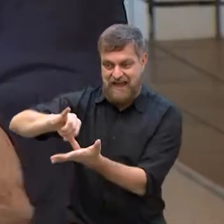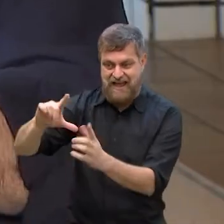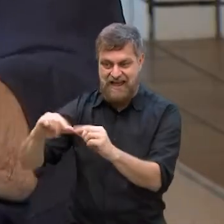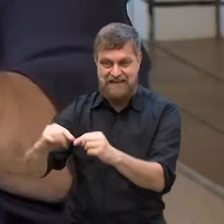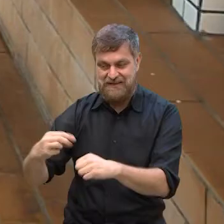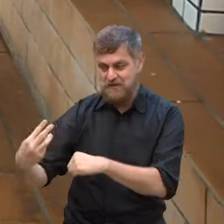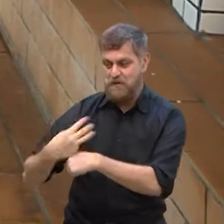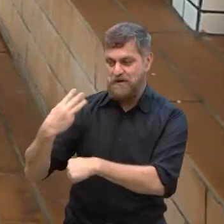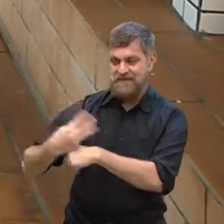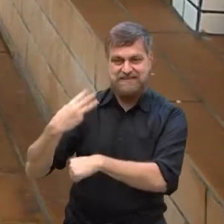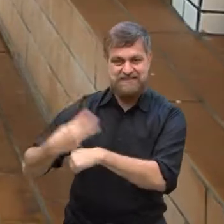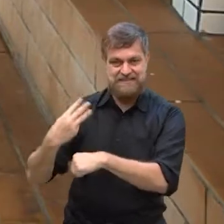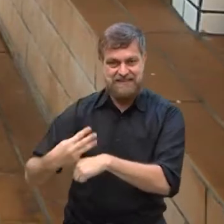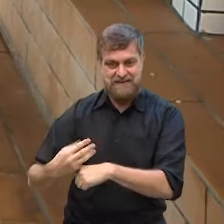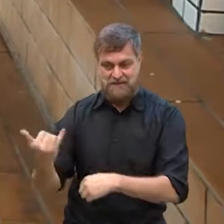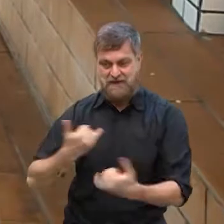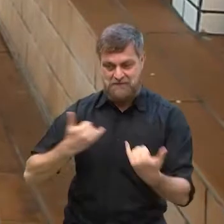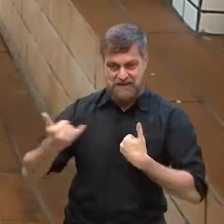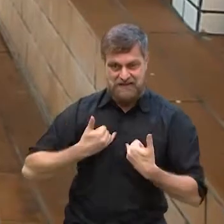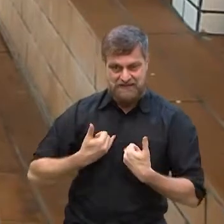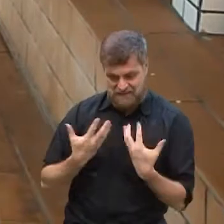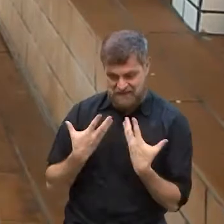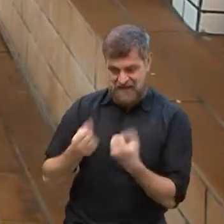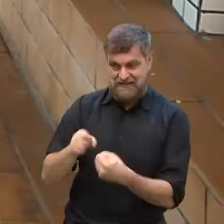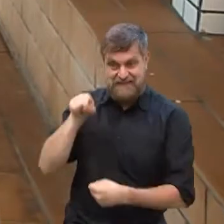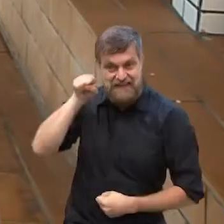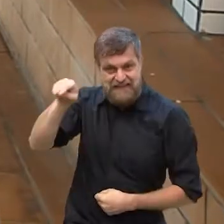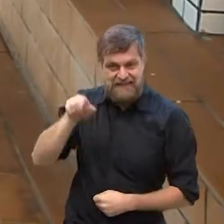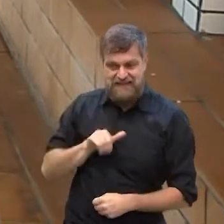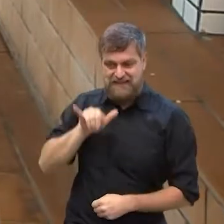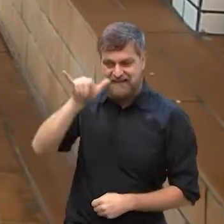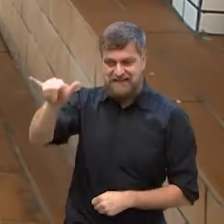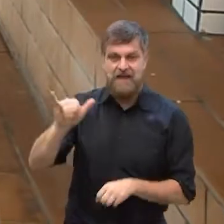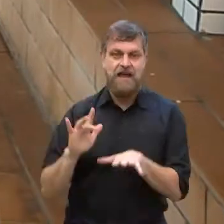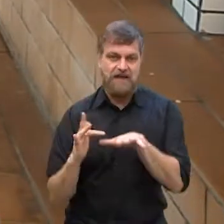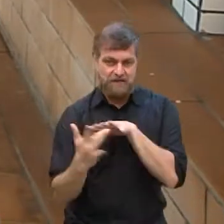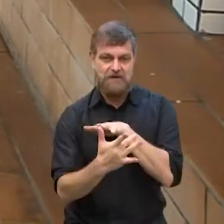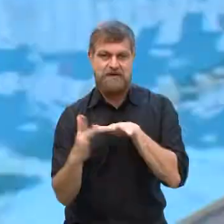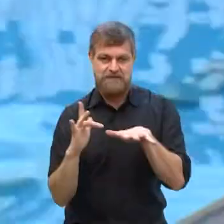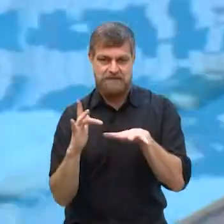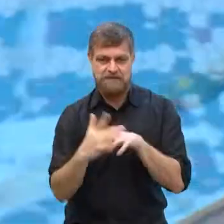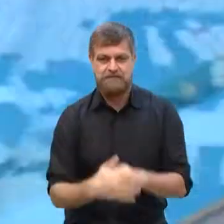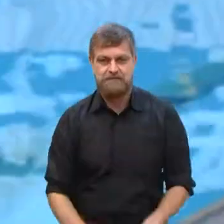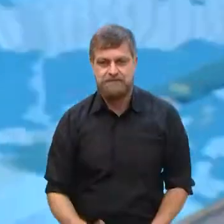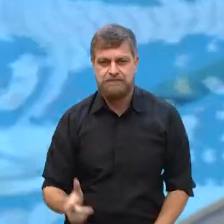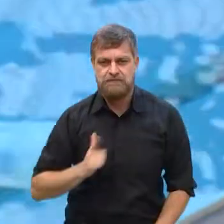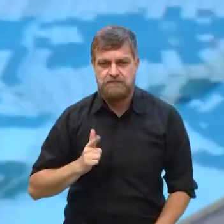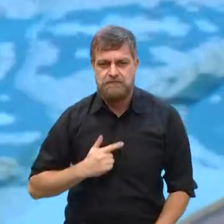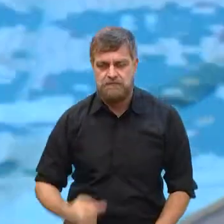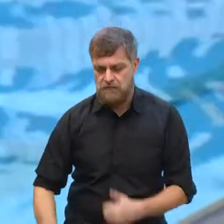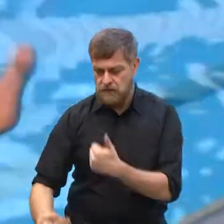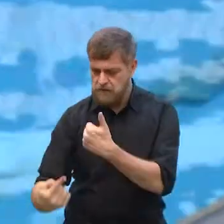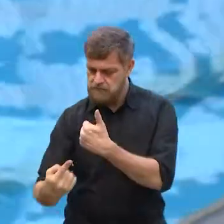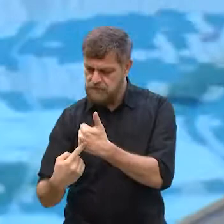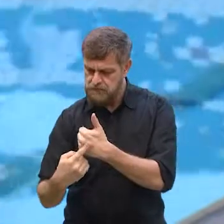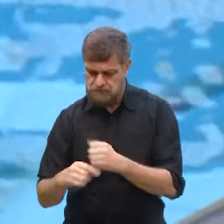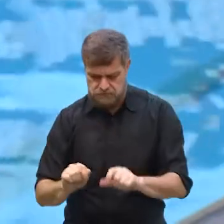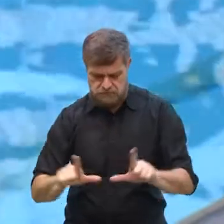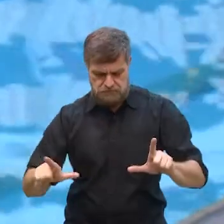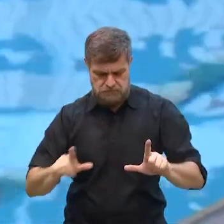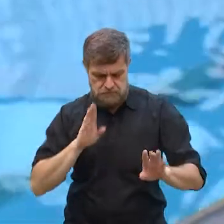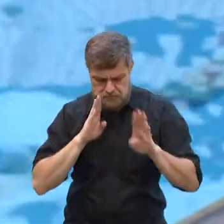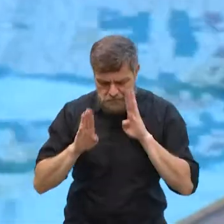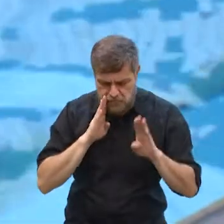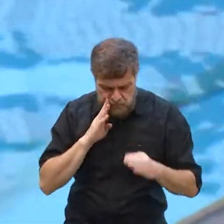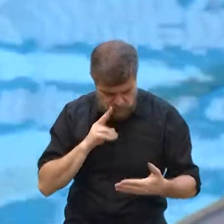está classificado, seja bem-vindo. Na verdade, como é que você ficou sabendo? Redes sociais, né? Redes sociais, tá certo. Me marcaram numa postagem e de repente quando eu vou ver